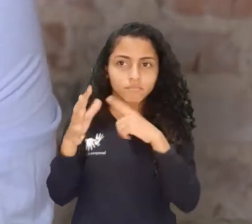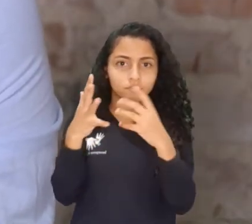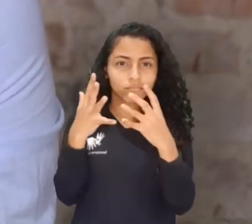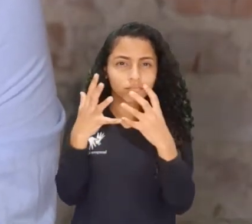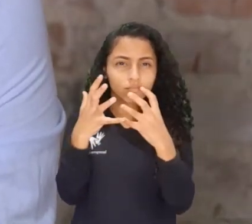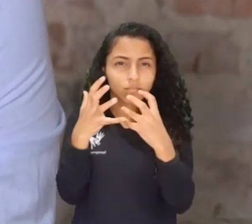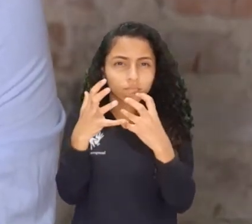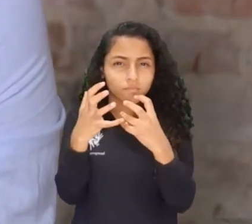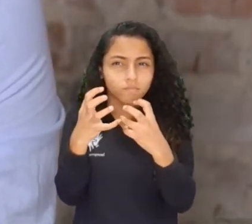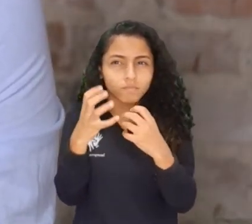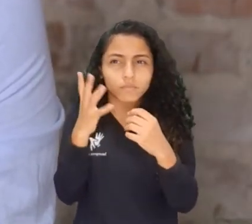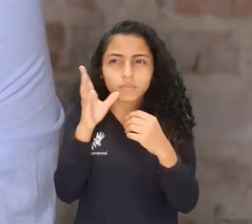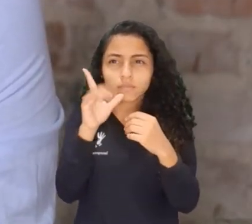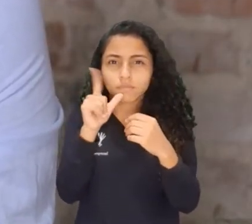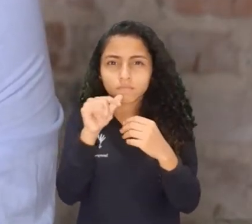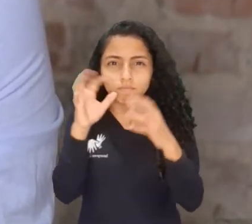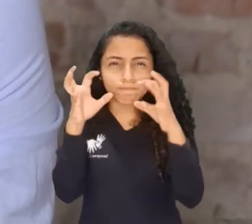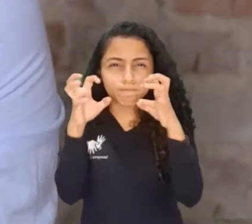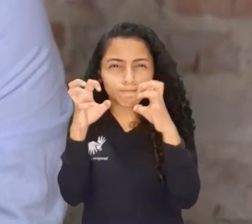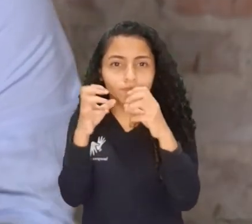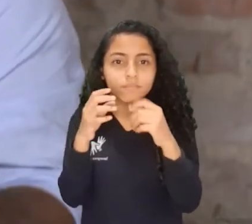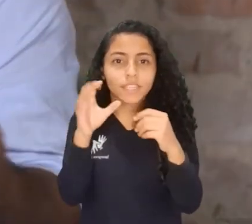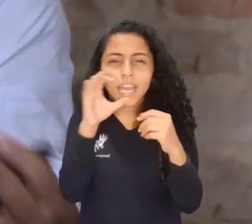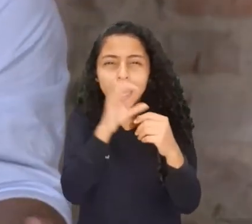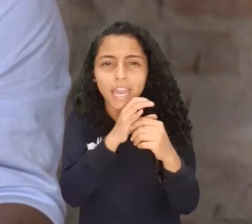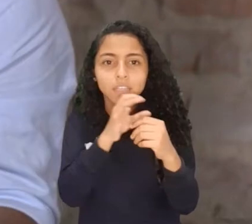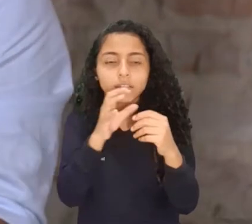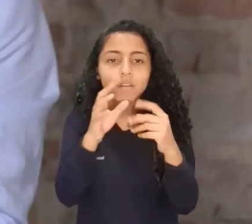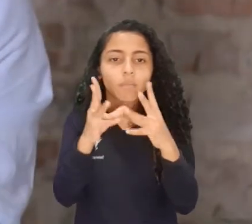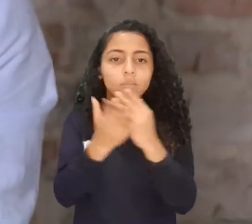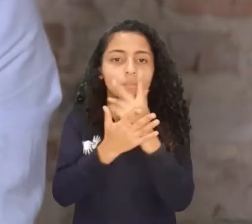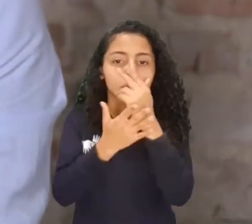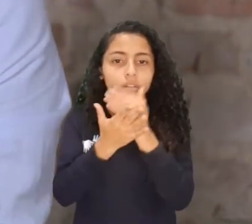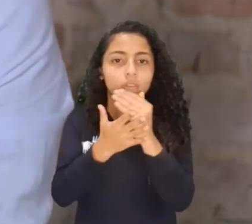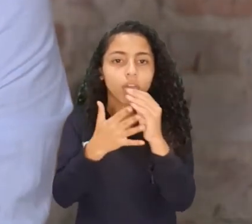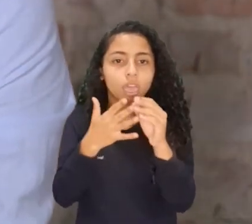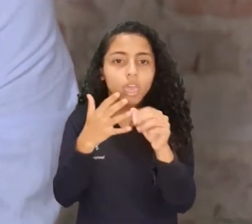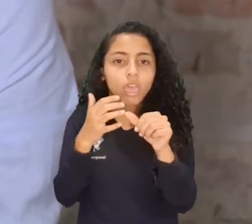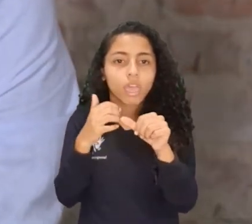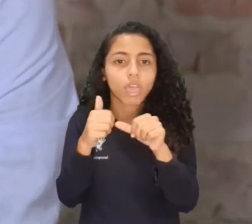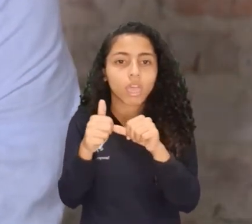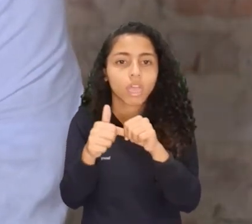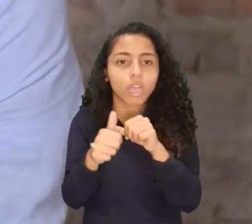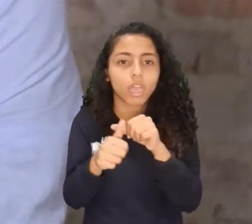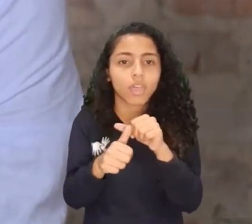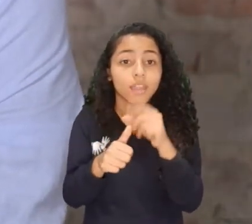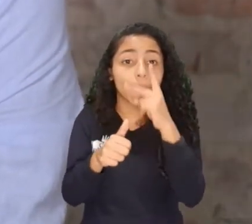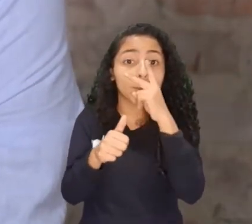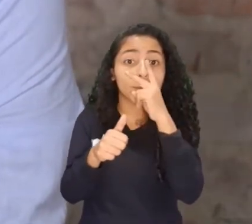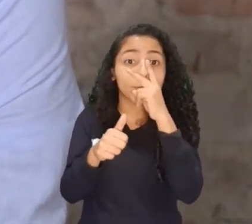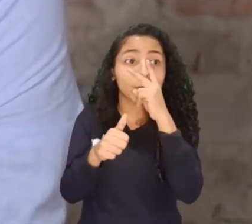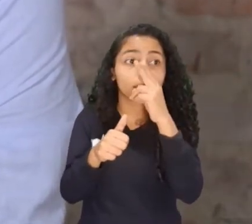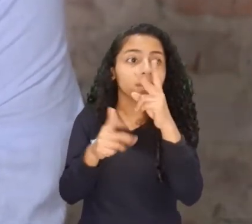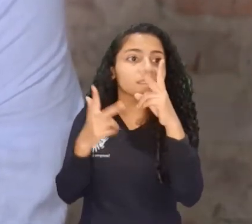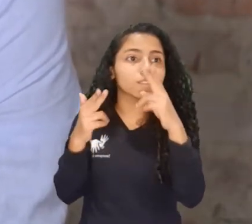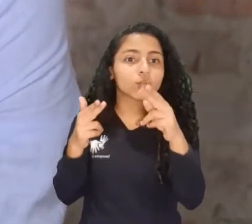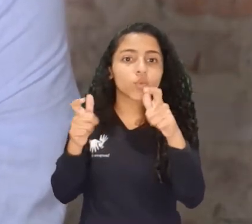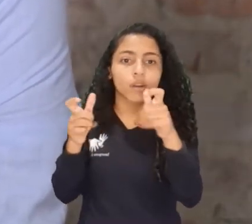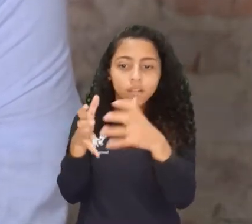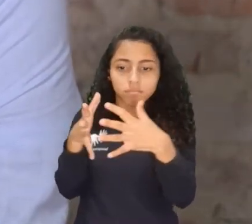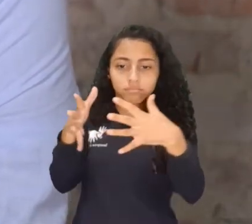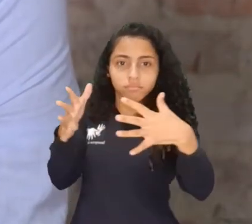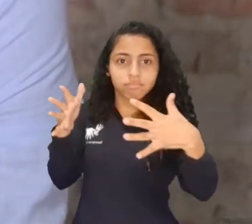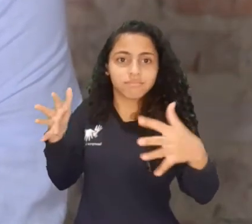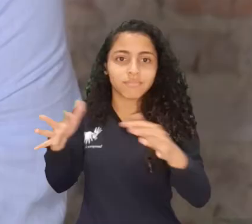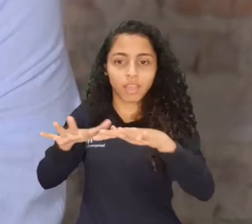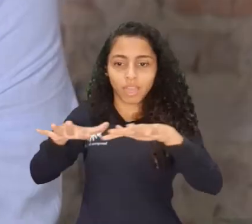mudar. E elas vão ficando muito mais parecidas com condições de ecossistemas mais abertos, como o cerrado. Isso faz com que algumas espécies consigam